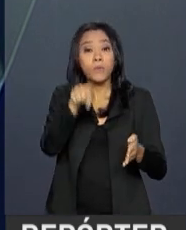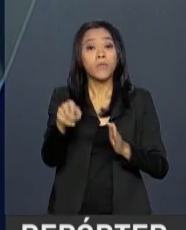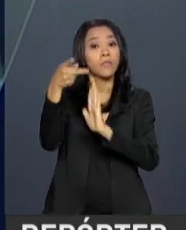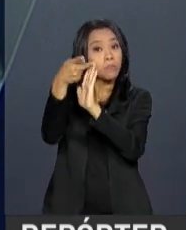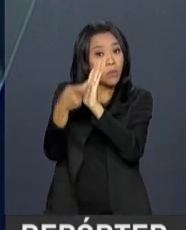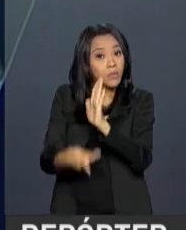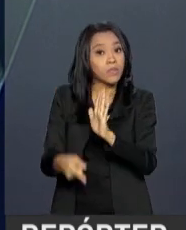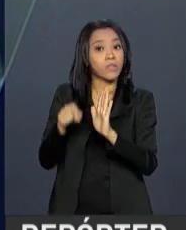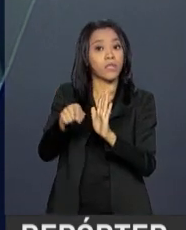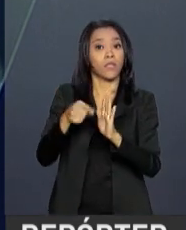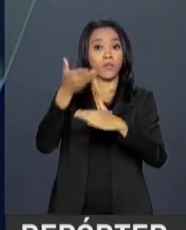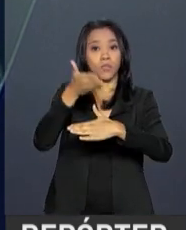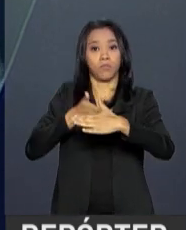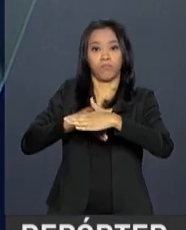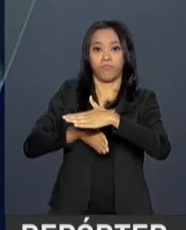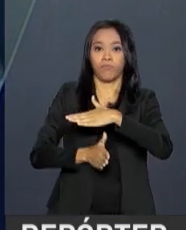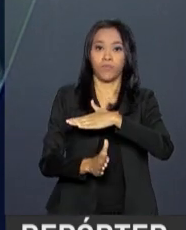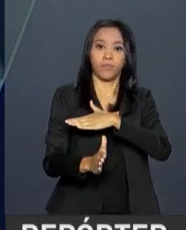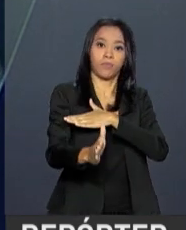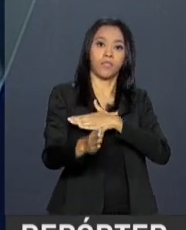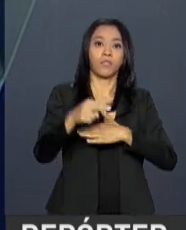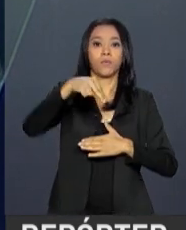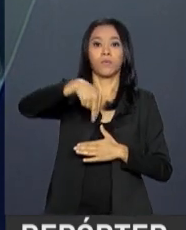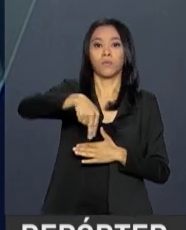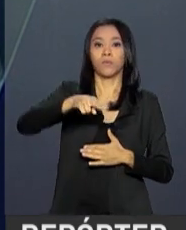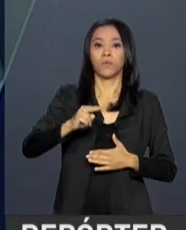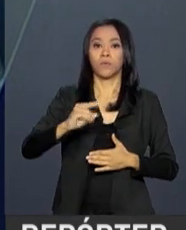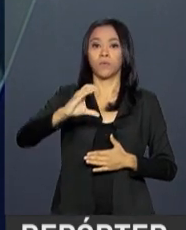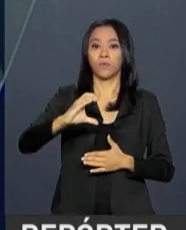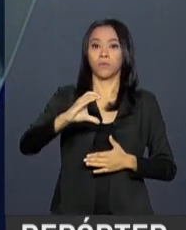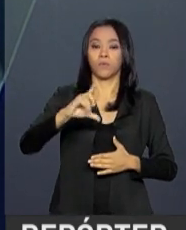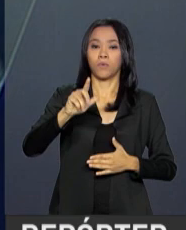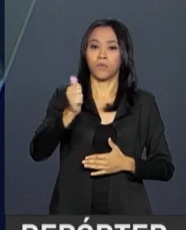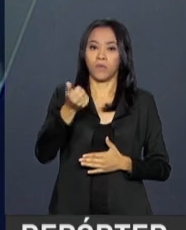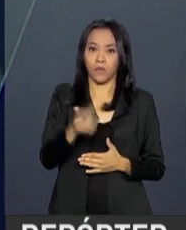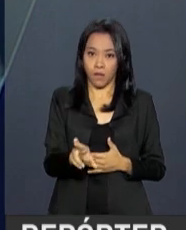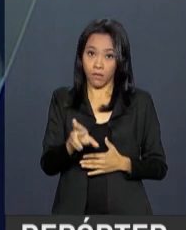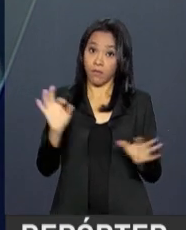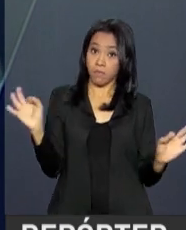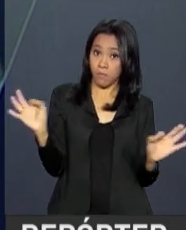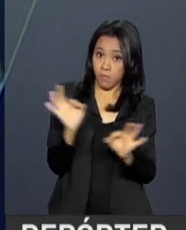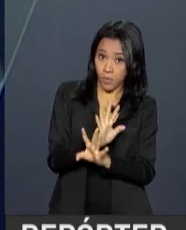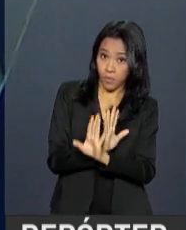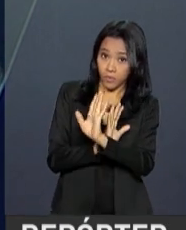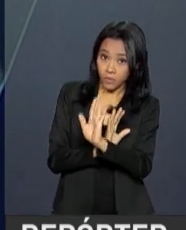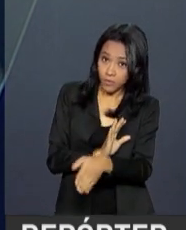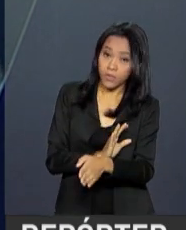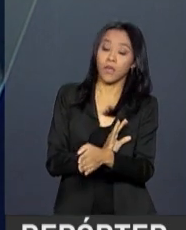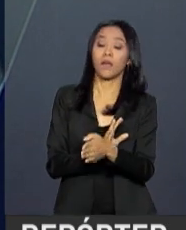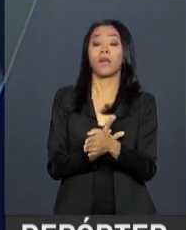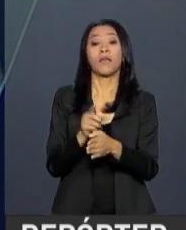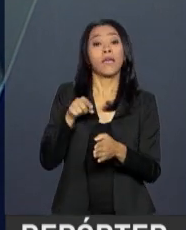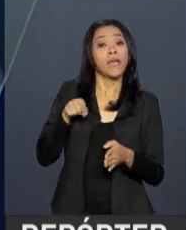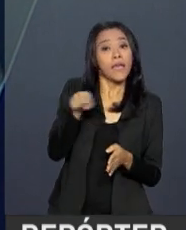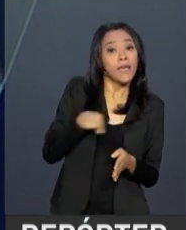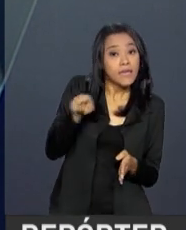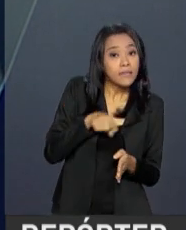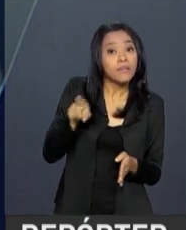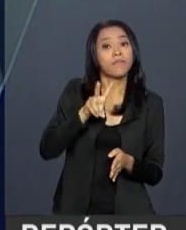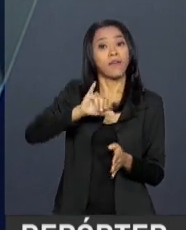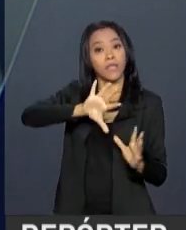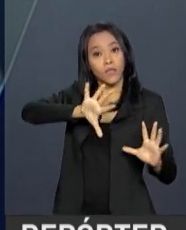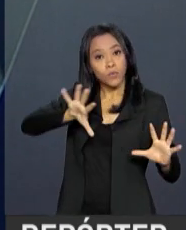submarino de propulsão nuclear. Quando concluídos, Esses meios se integrarão à